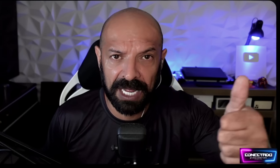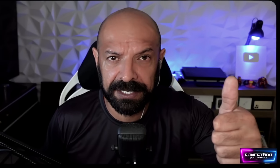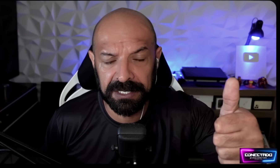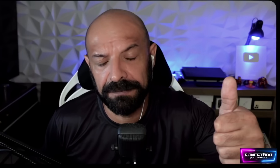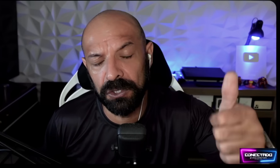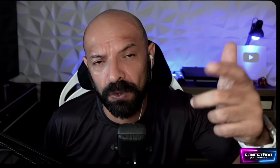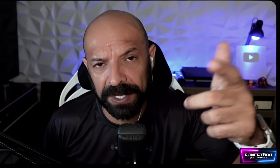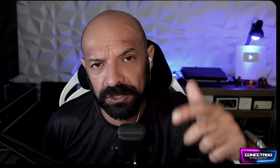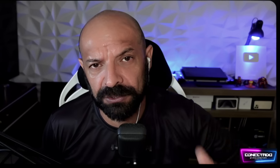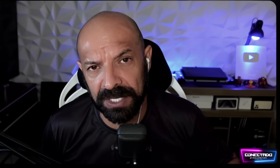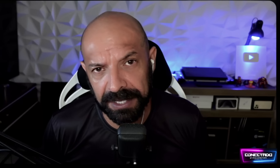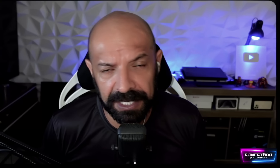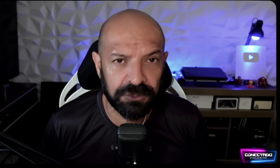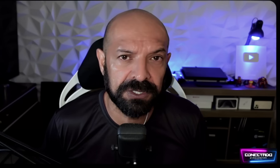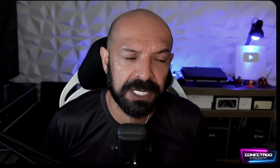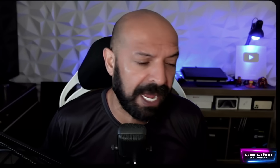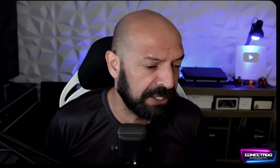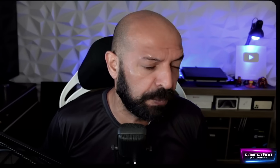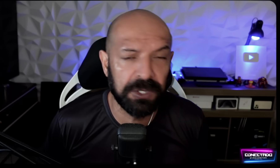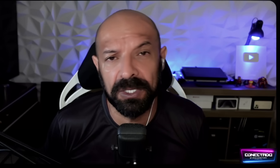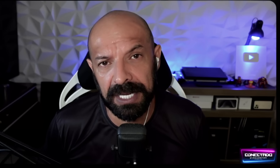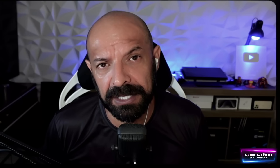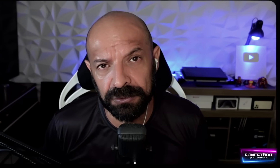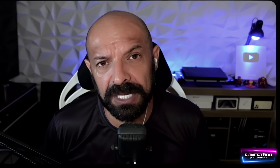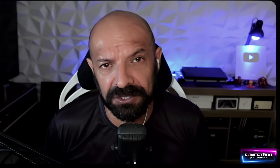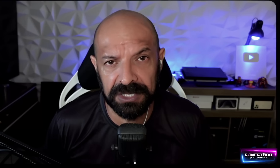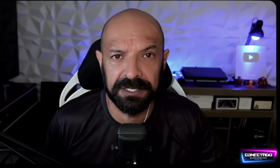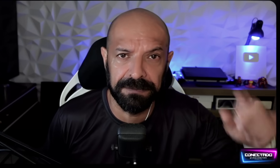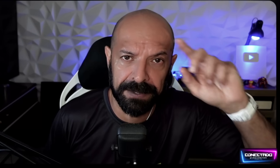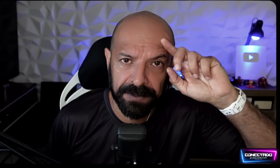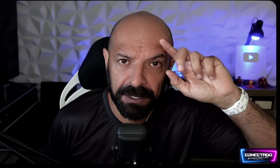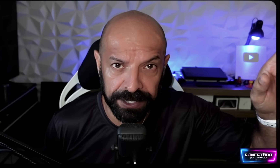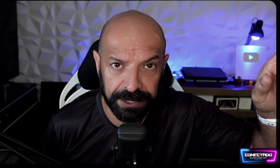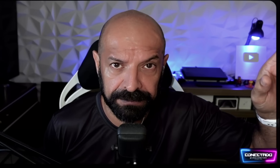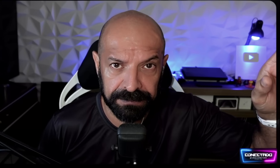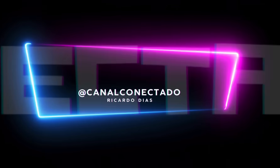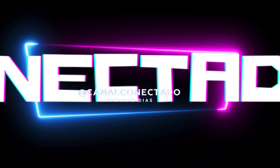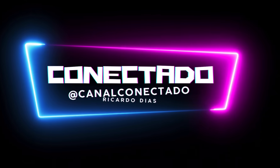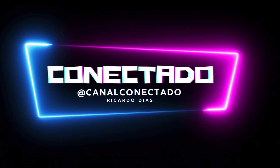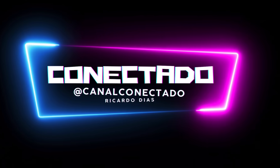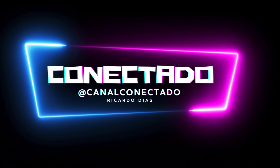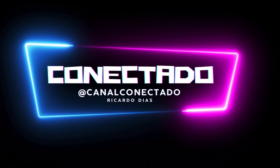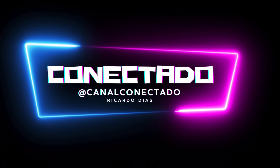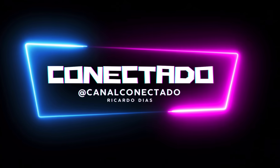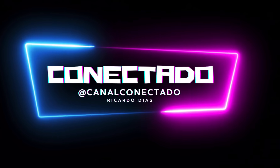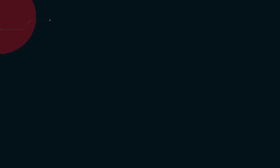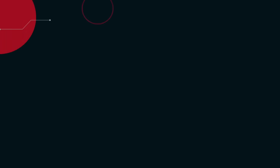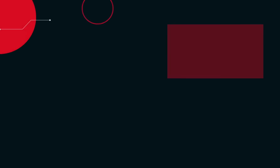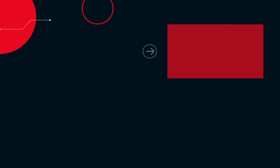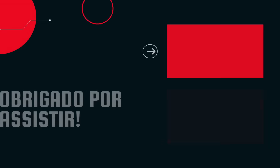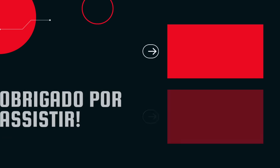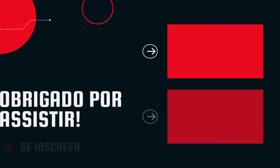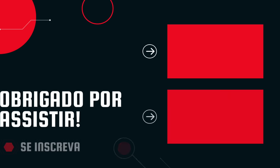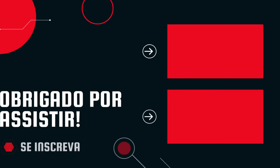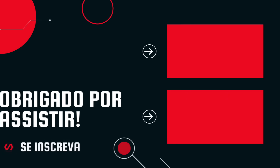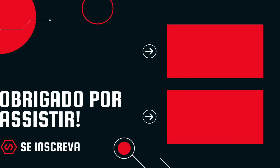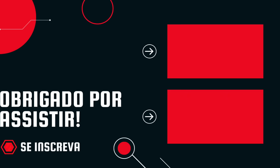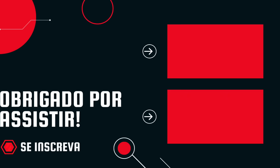tudo. Deixa o like nesse vídeo, compartilhe suas redes sociais. Por enquanto é isso e a gente se vê. Fui! Conectado.